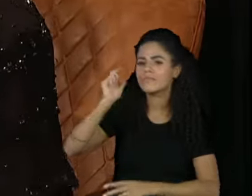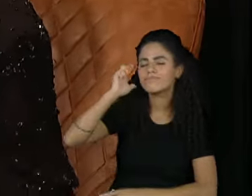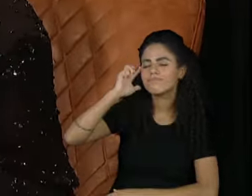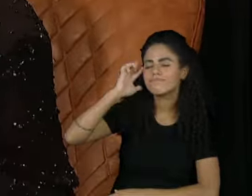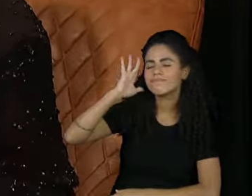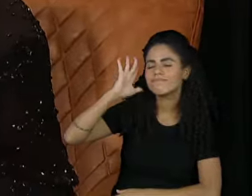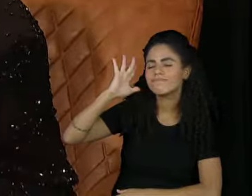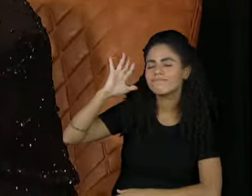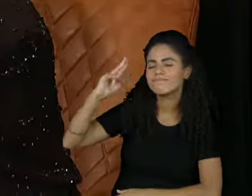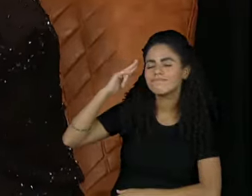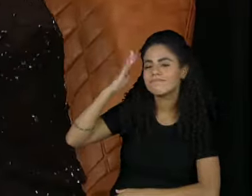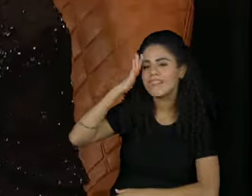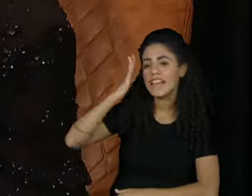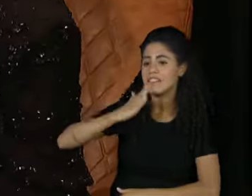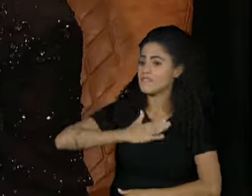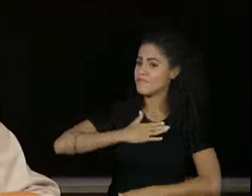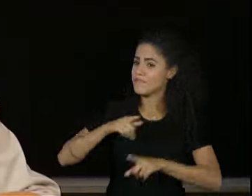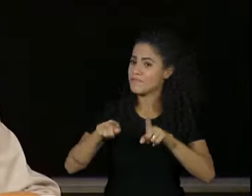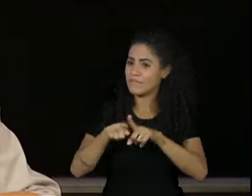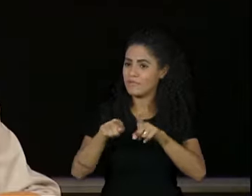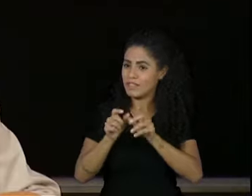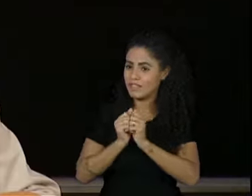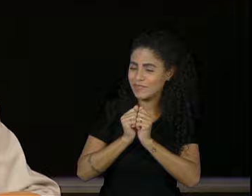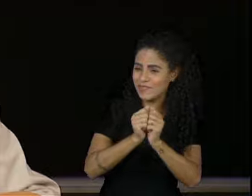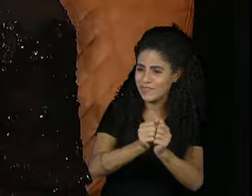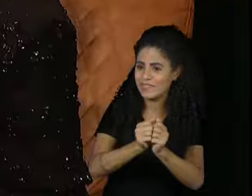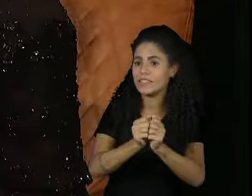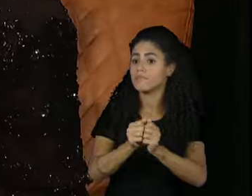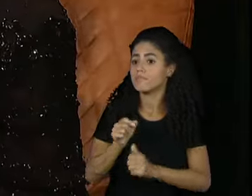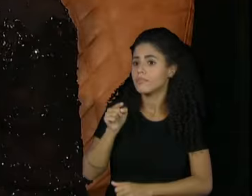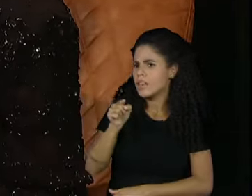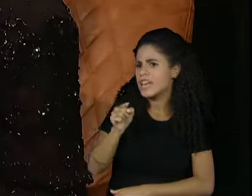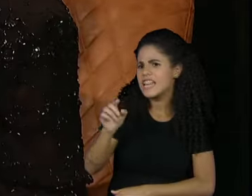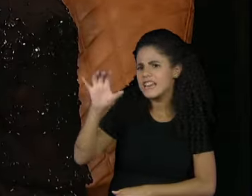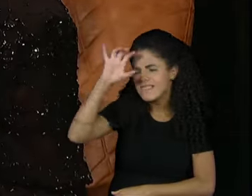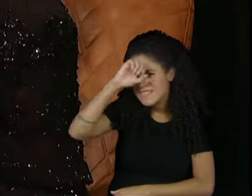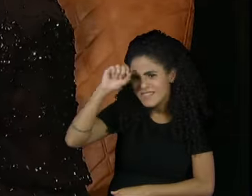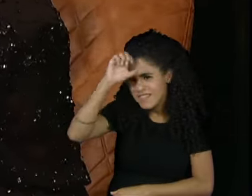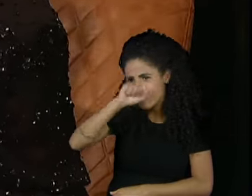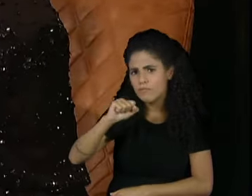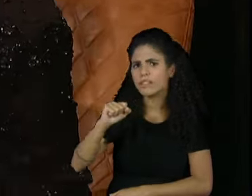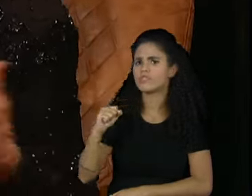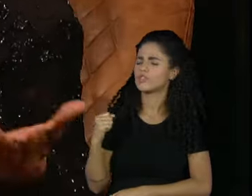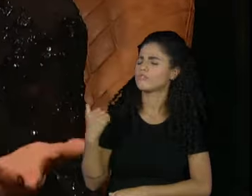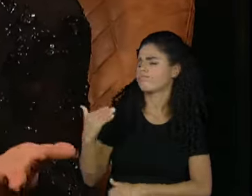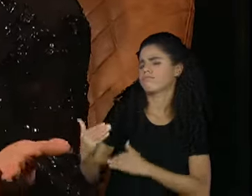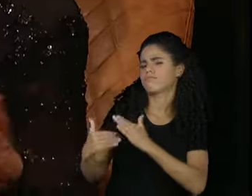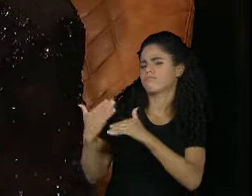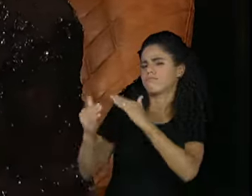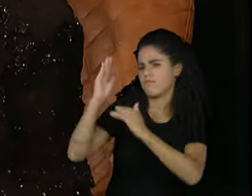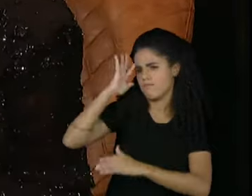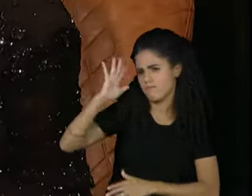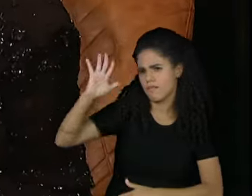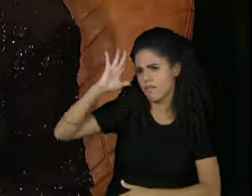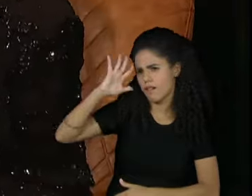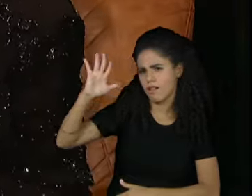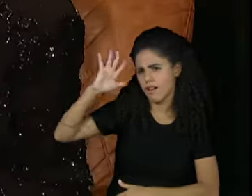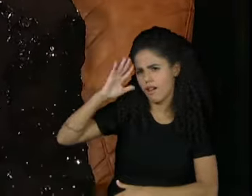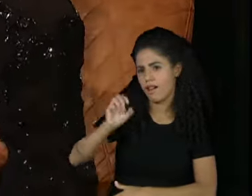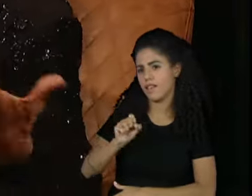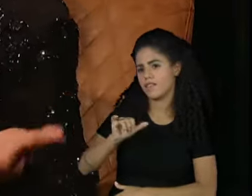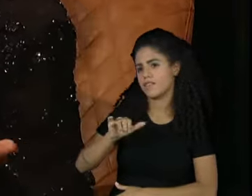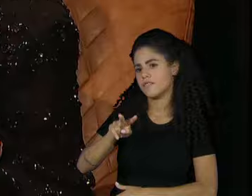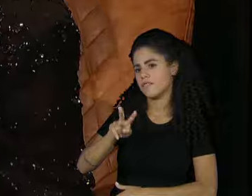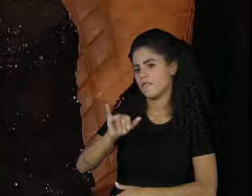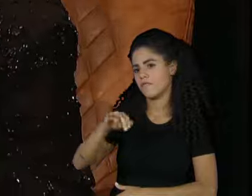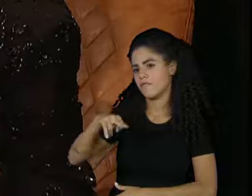dos meus sonhos, pelo menos. Que foi com ele que eu comecei a fazer, né, realizar aquele sonho que a Silvinha Telles falou, não